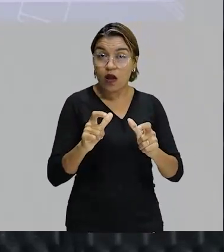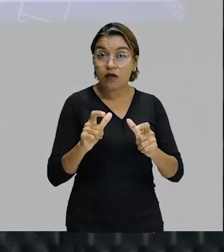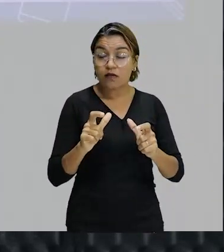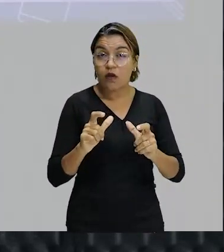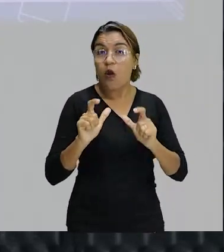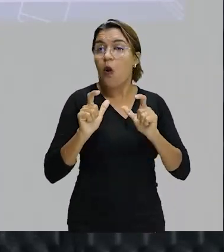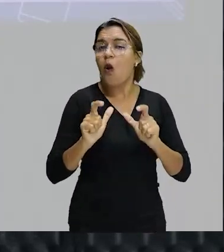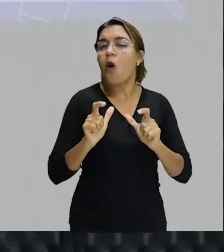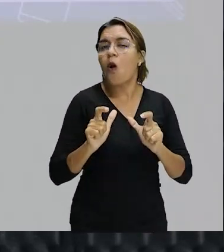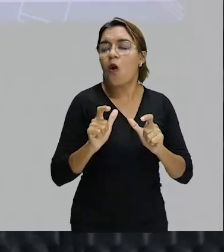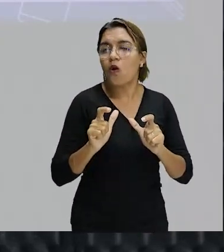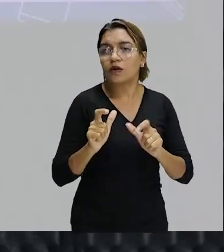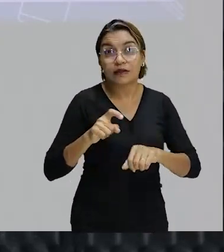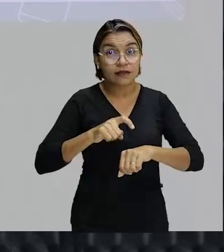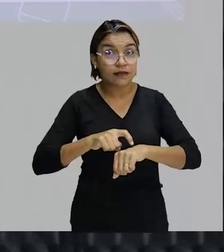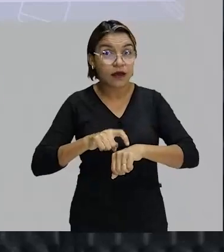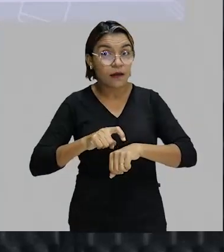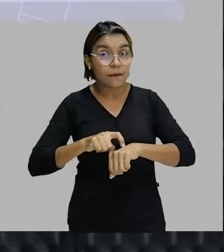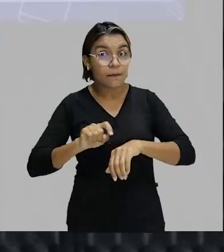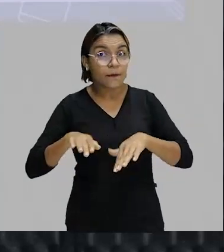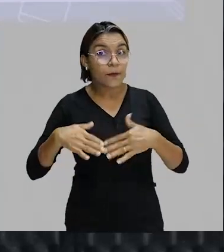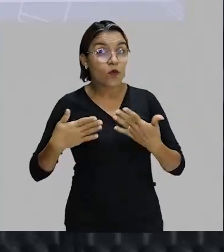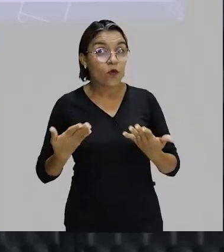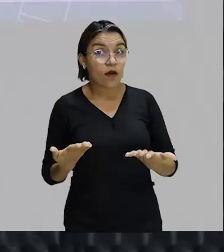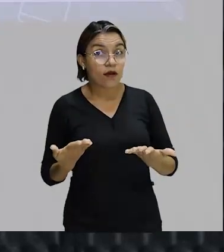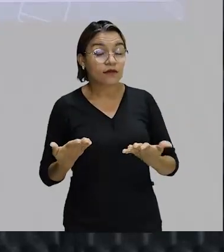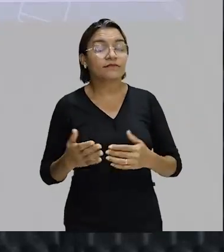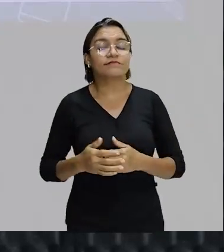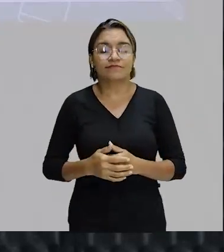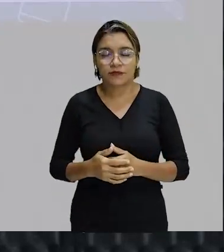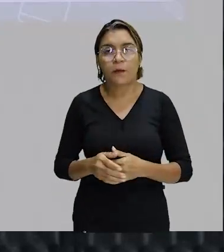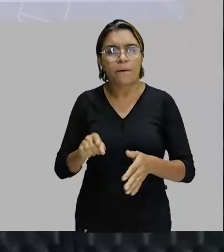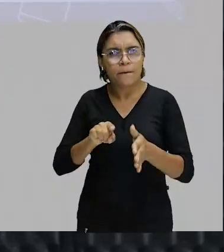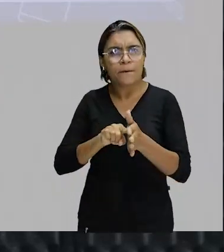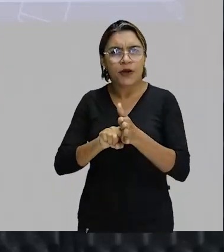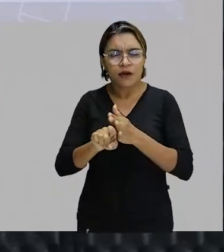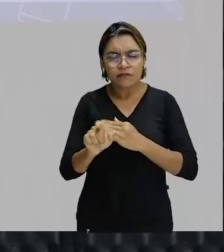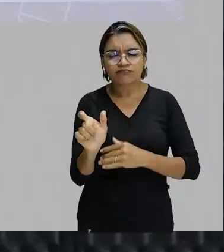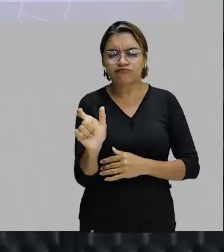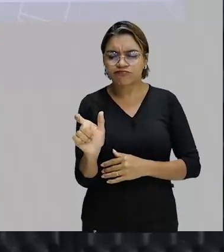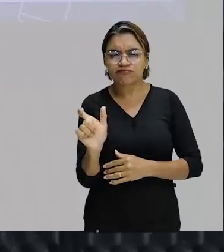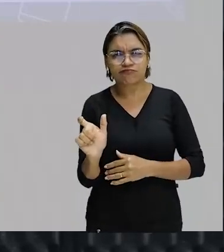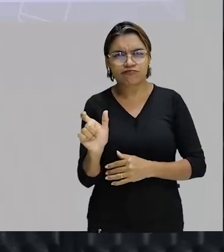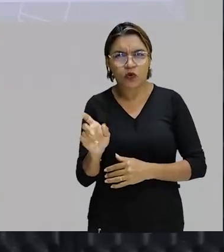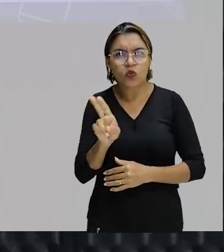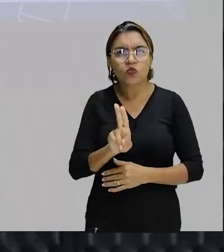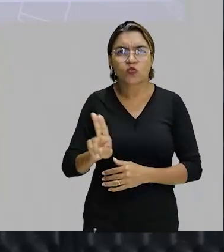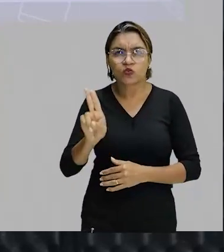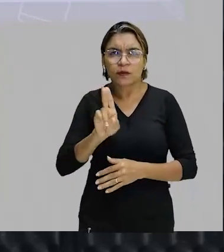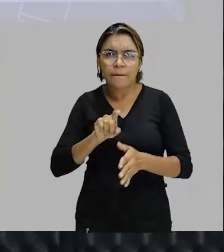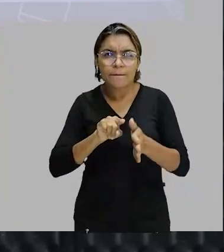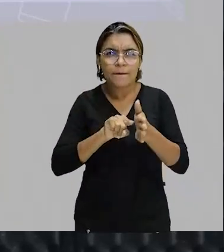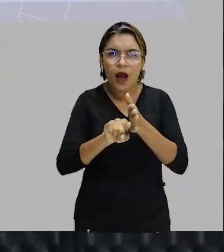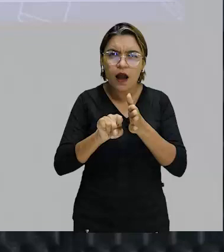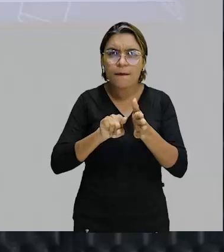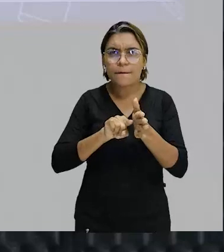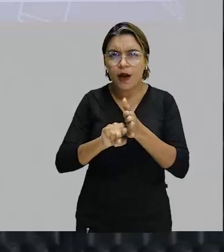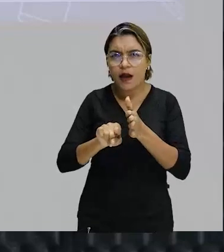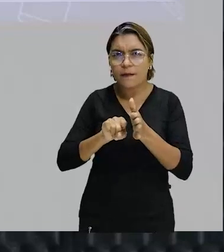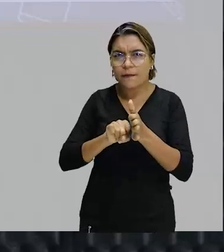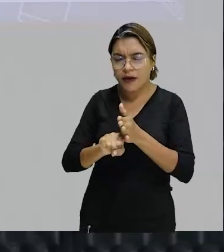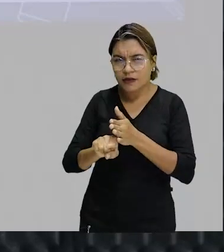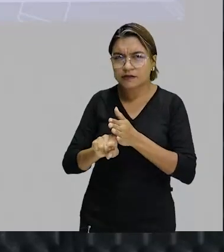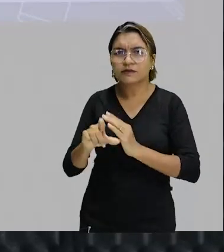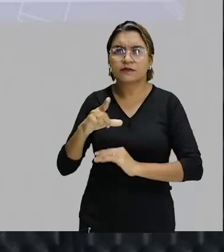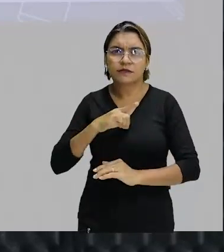saber tempo, quando? Então, são aquelas palavrinhas interrogativas que nós utilizamos para fazer questionamentos e obter